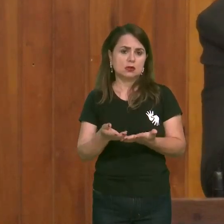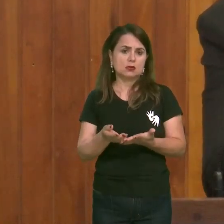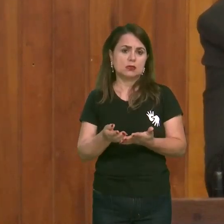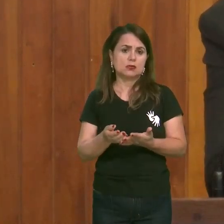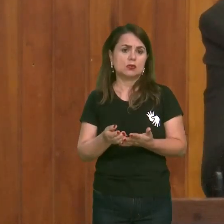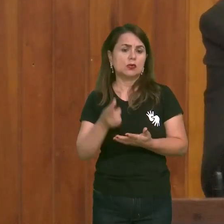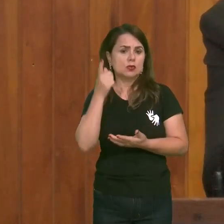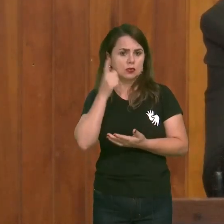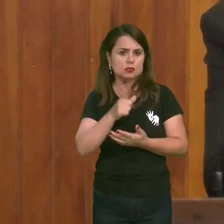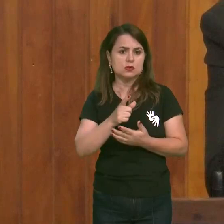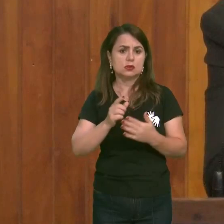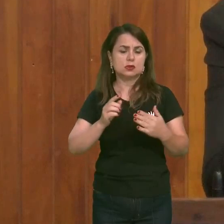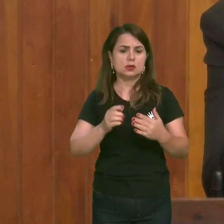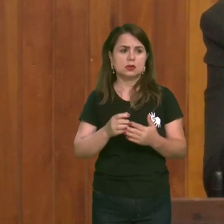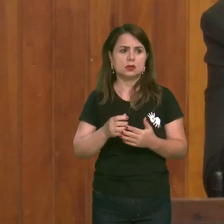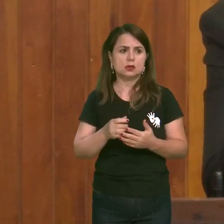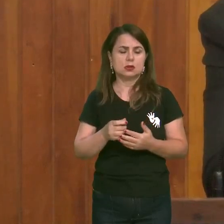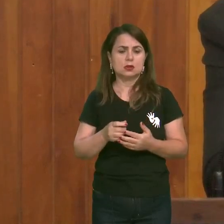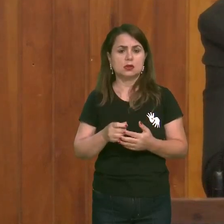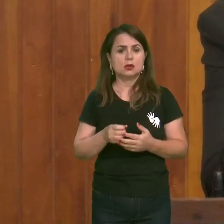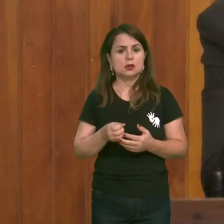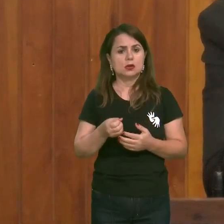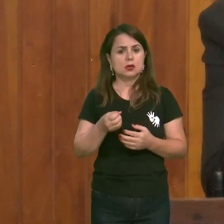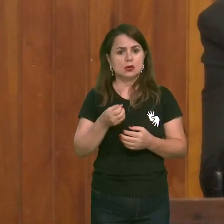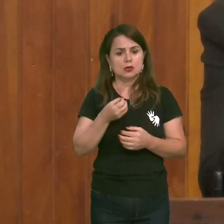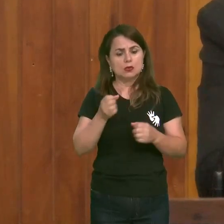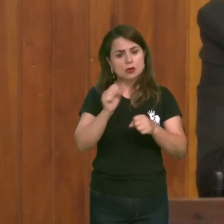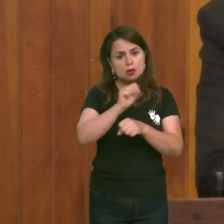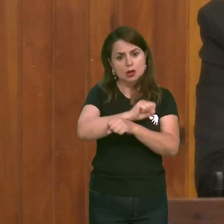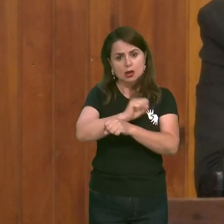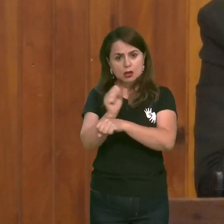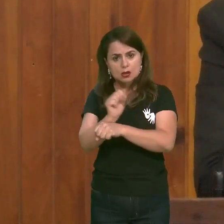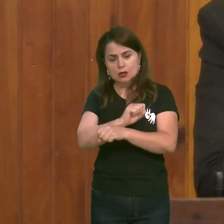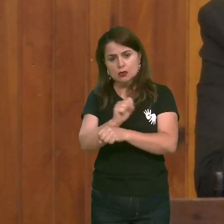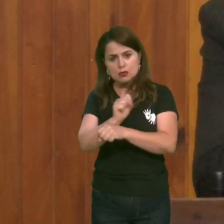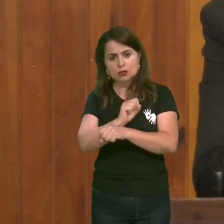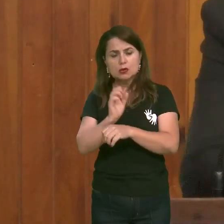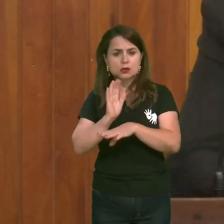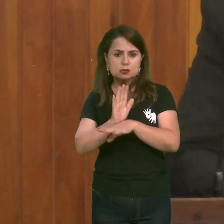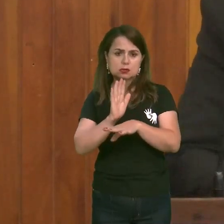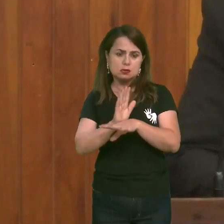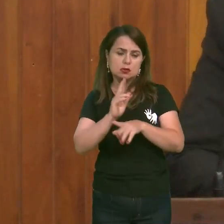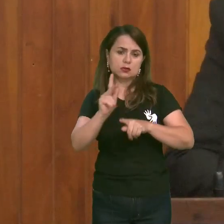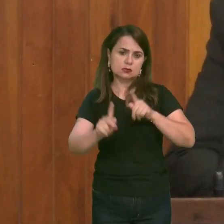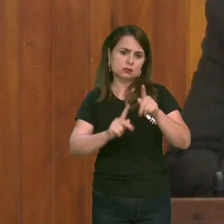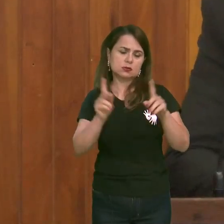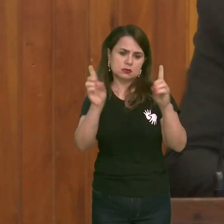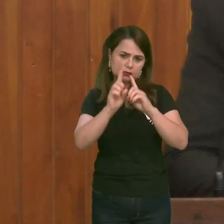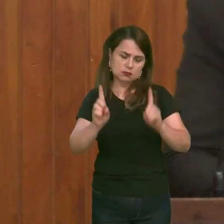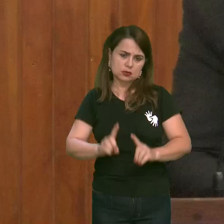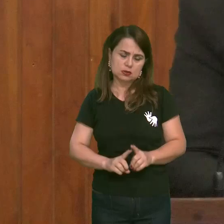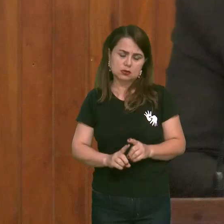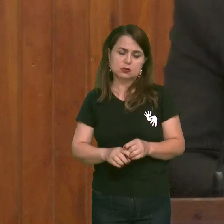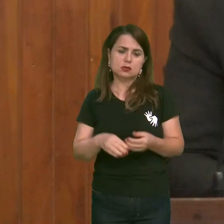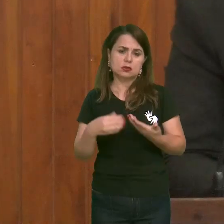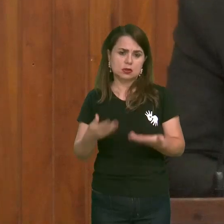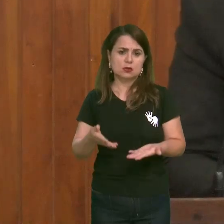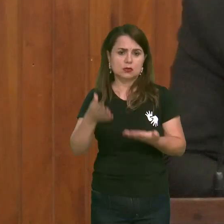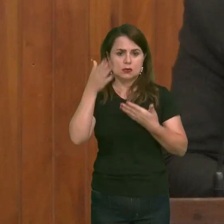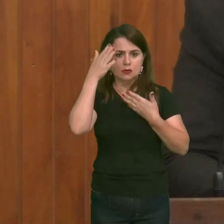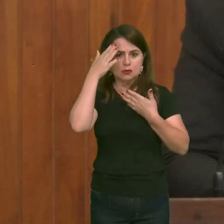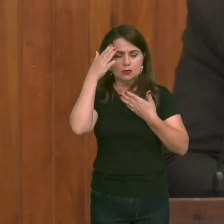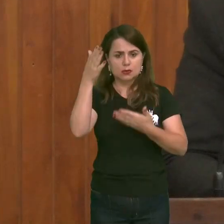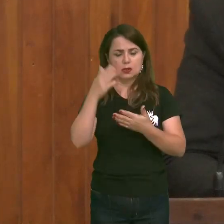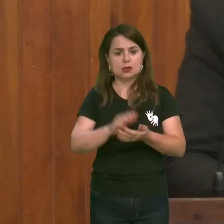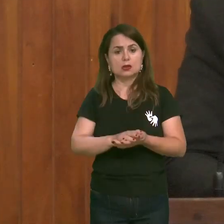adquirir um imóvel para um bem imóvel um veículo para ajudar as pessoas Então deixa Meus parabéns aqui ao prefeito Daniel